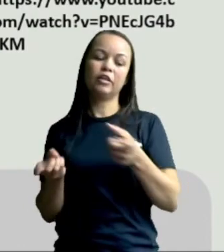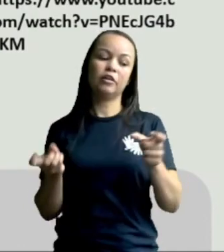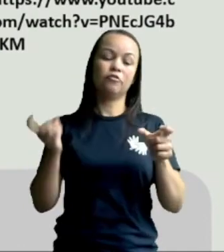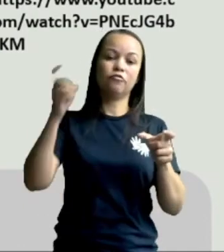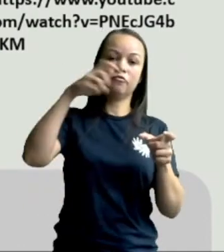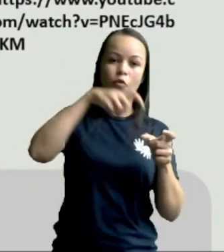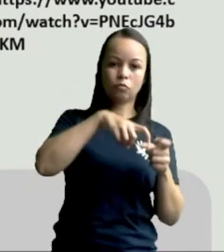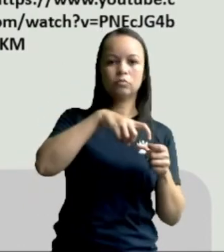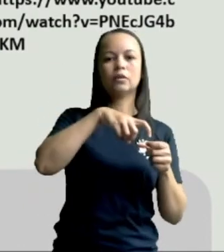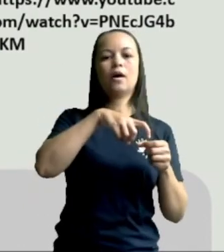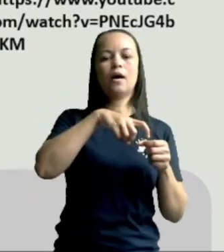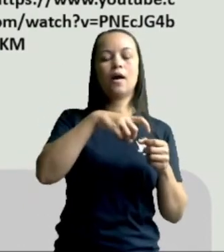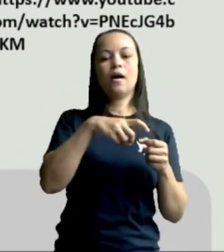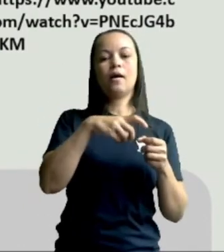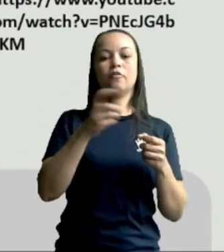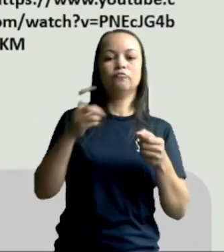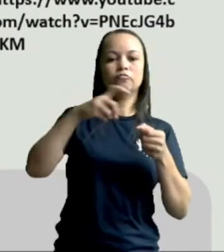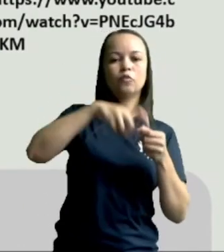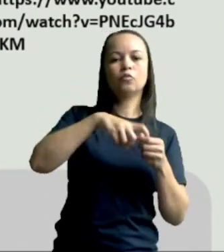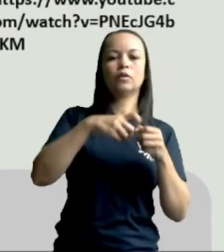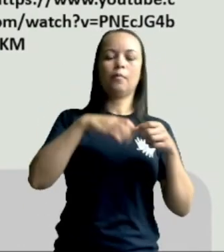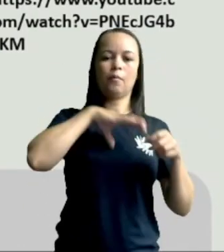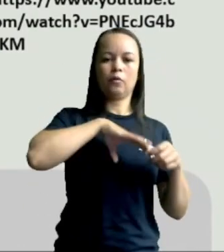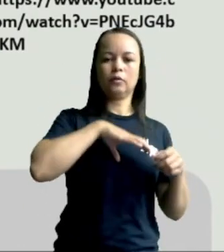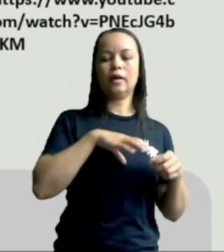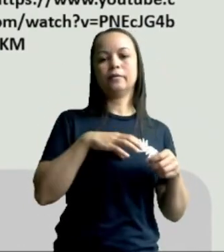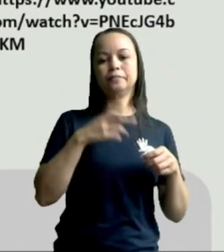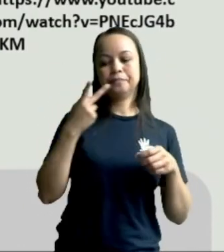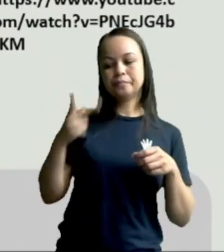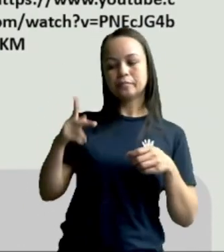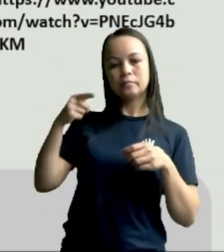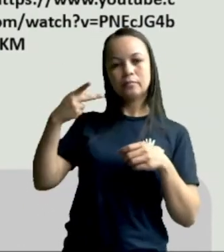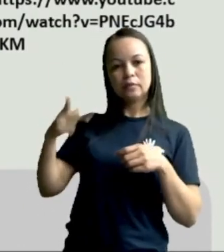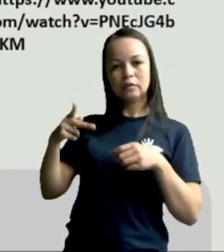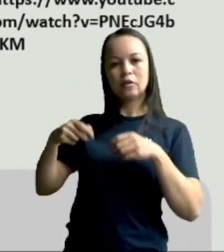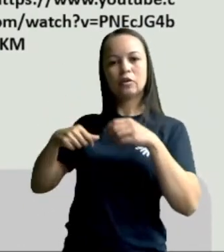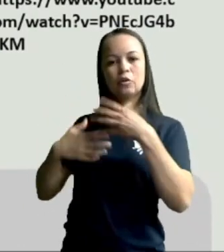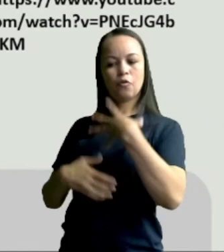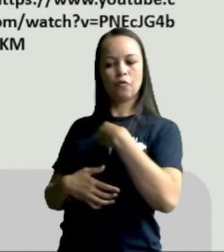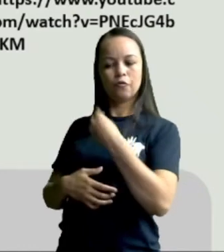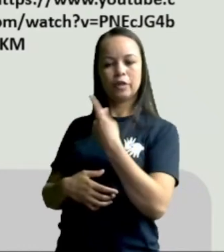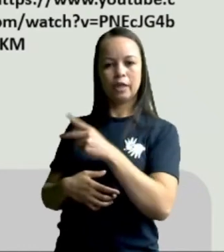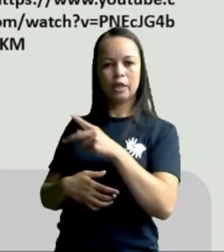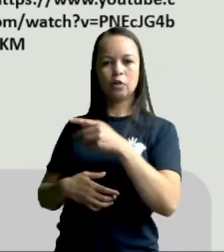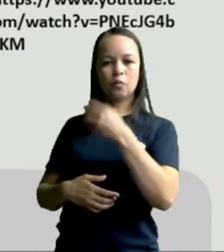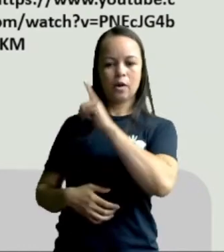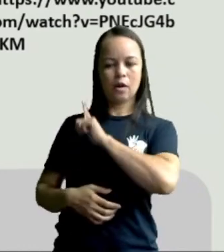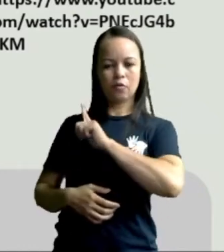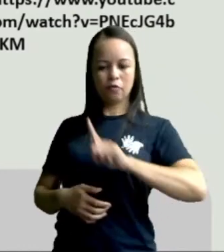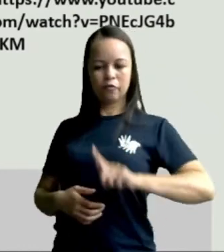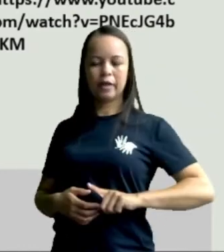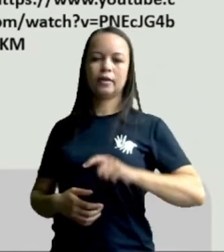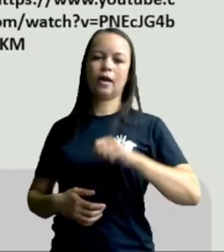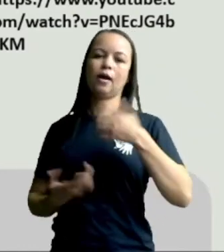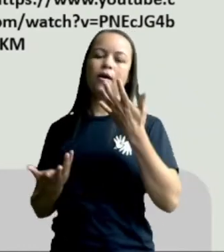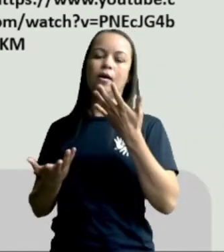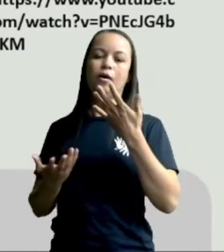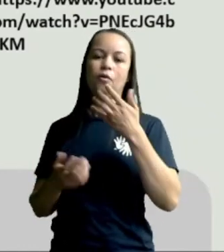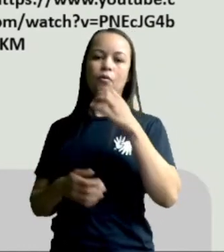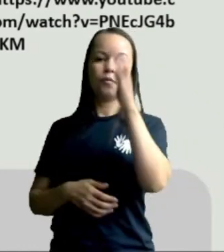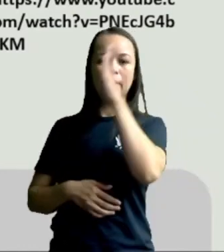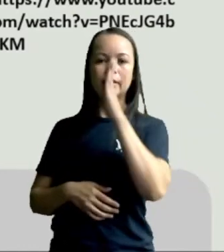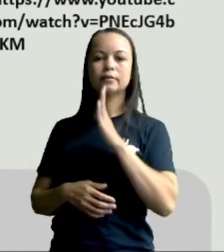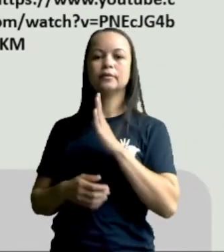para Portugal, ele deixou aqui no Brasil o seu filho para governar o Brasil. E o nome dele era Dom